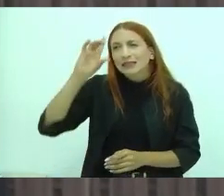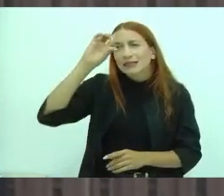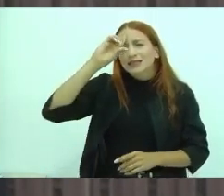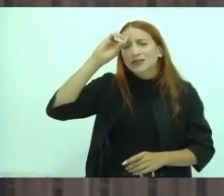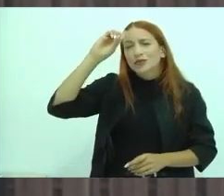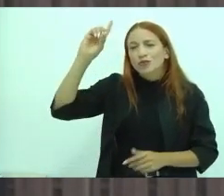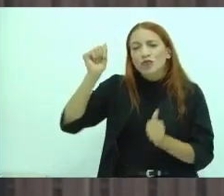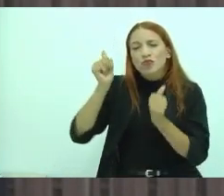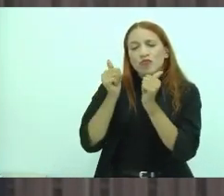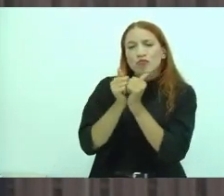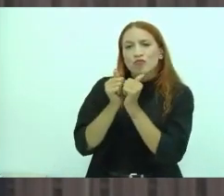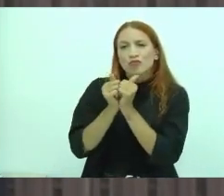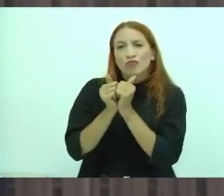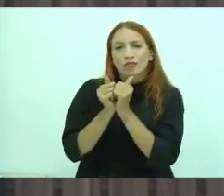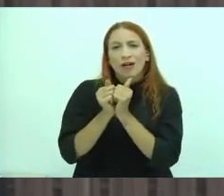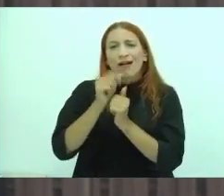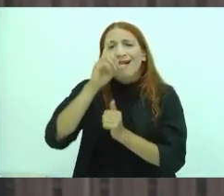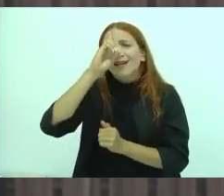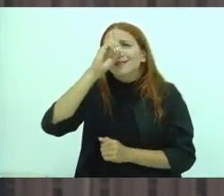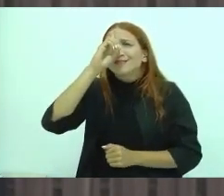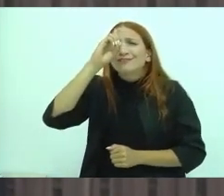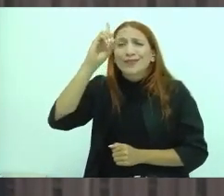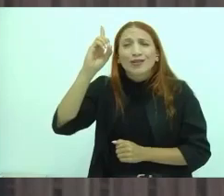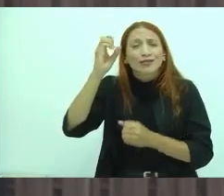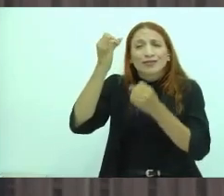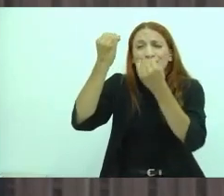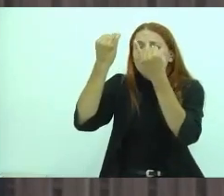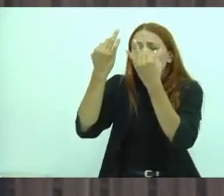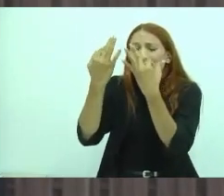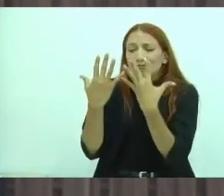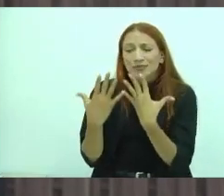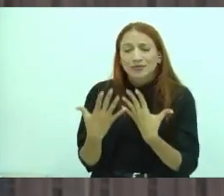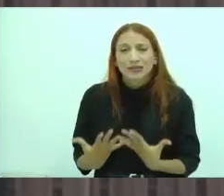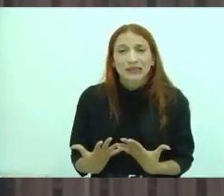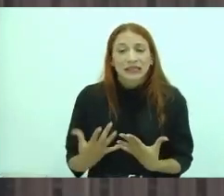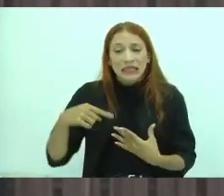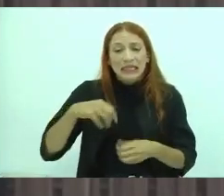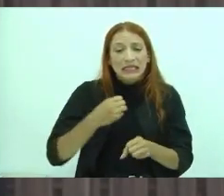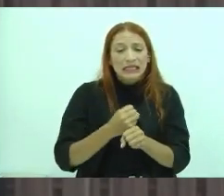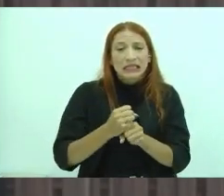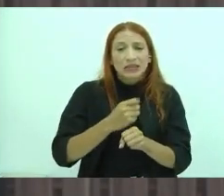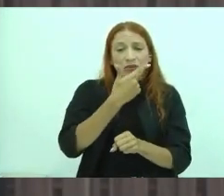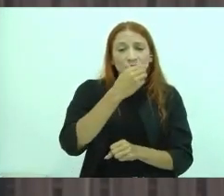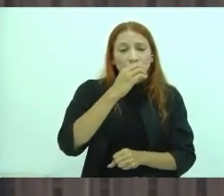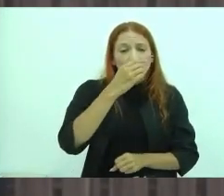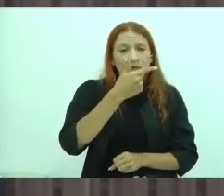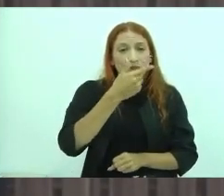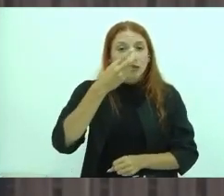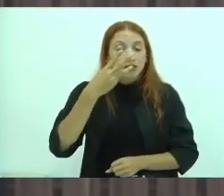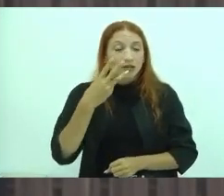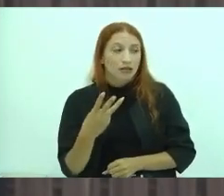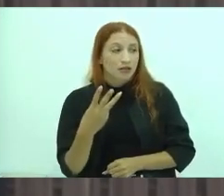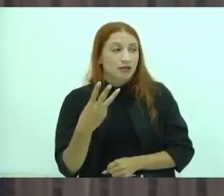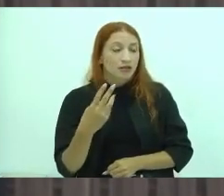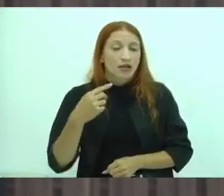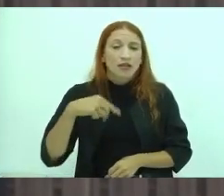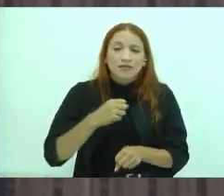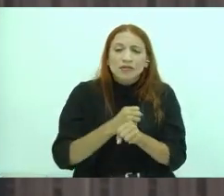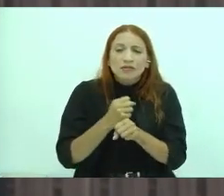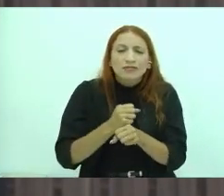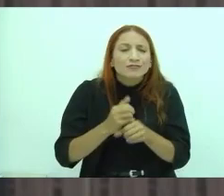Deus. Deus tem me honrado. Esse ano de 2023 foi um ano